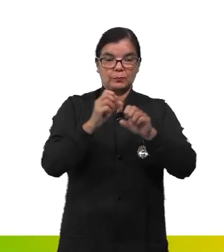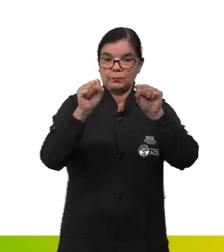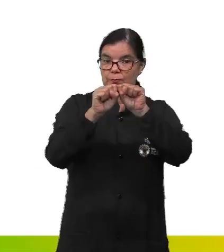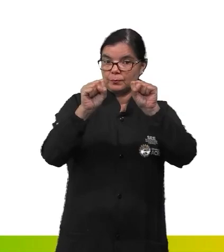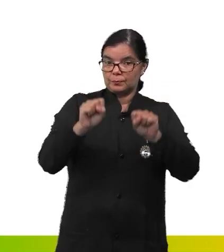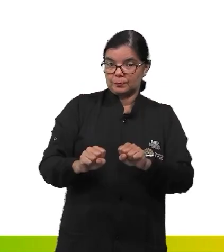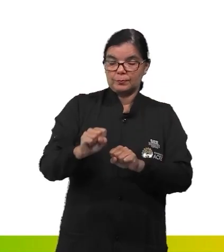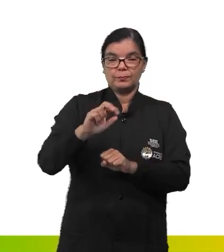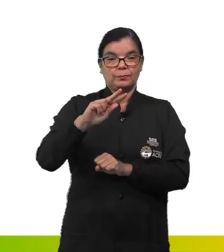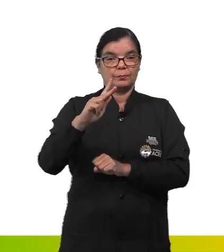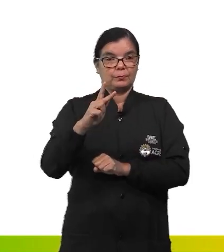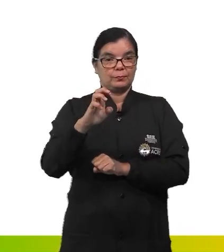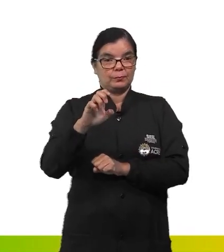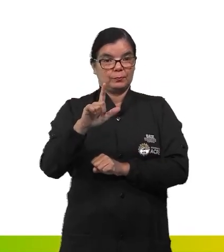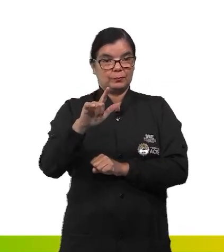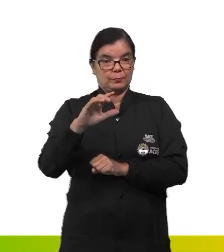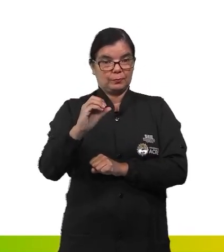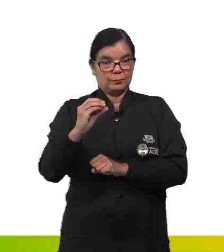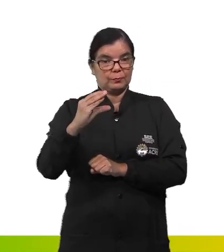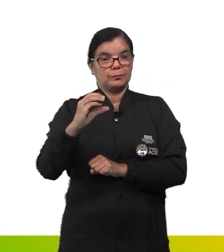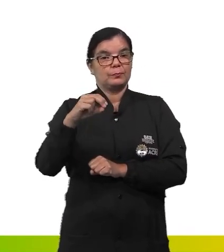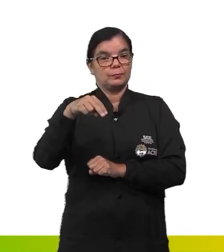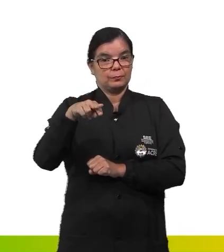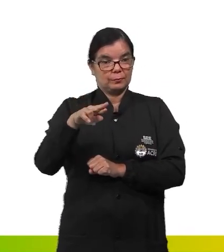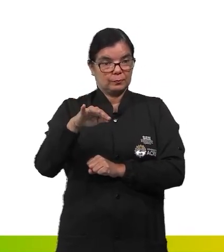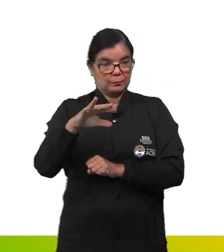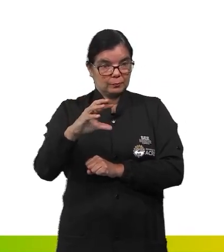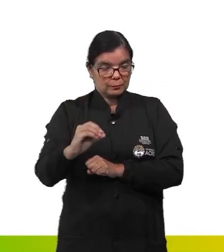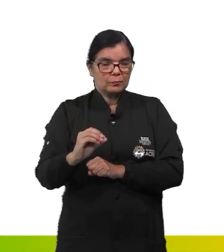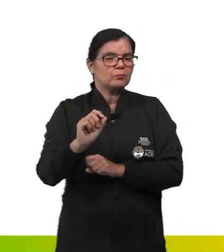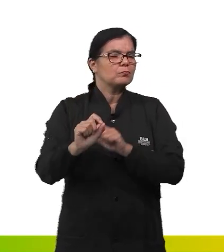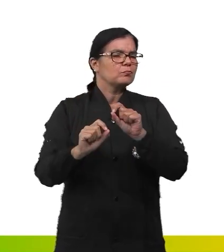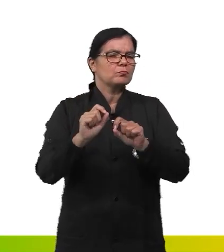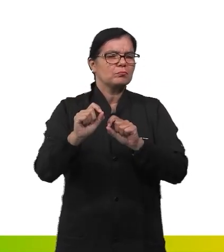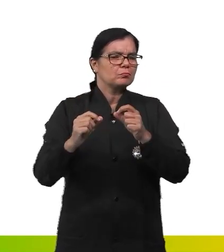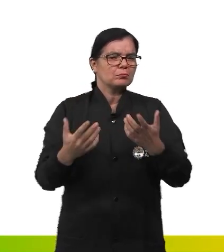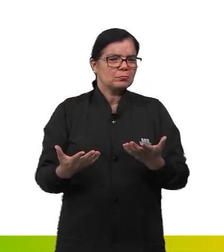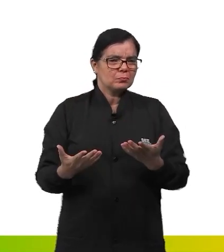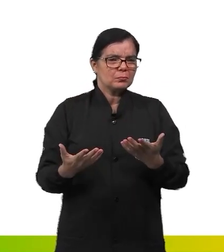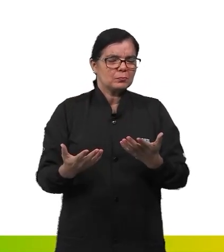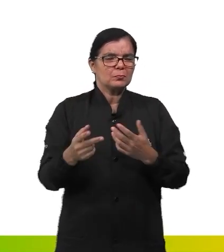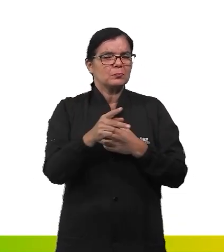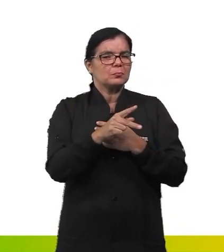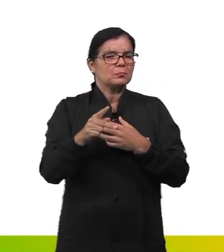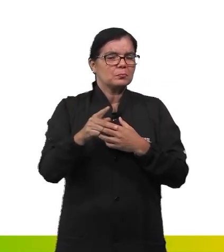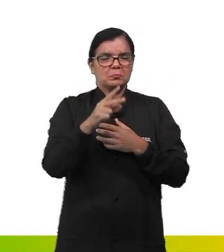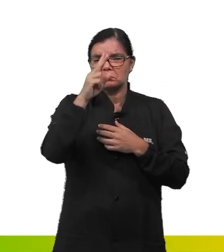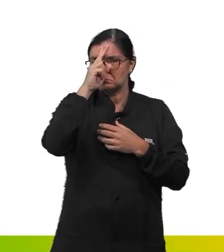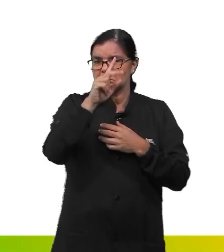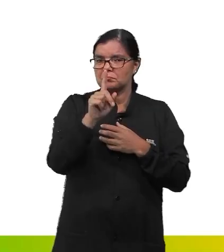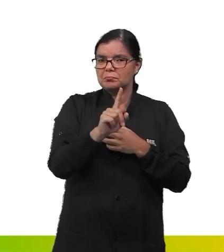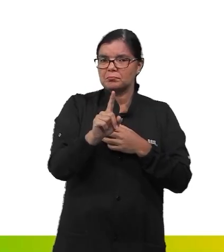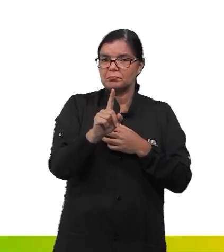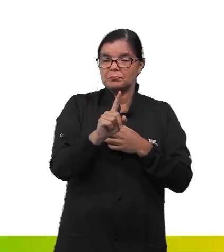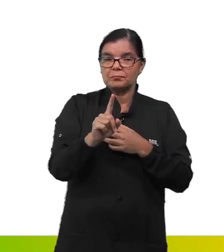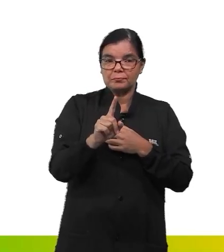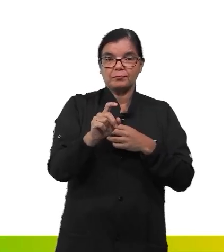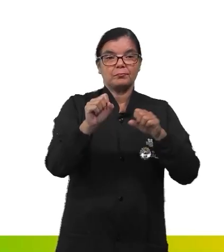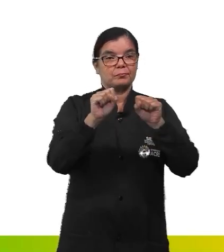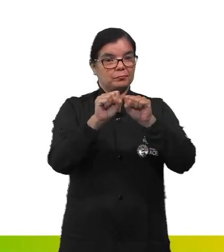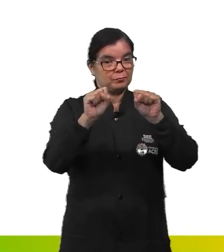do sistema heliocêntrico. O que é sistema heliocêntrico, professor? Eu não lembro.